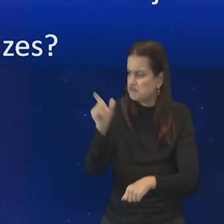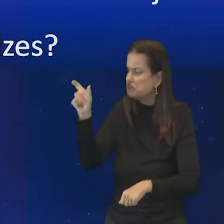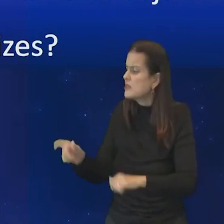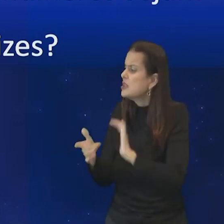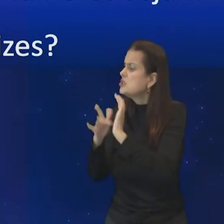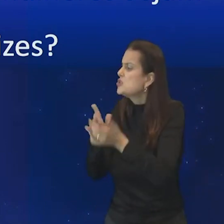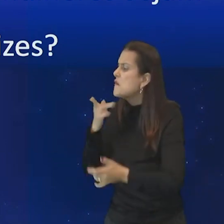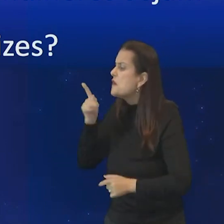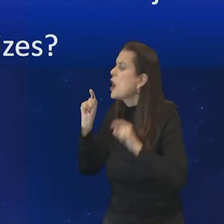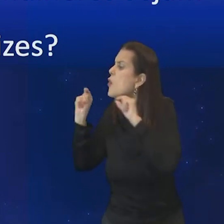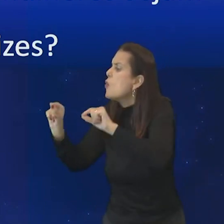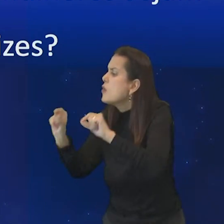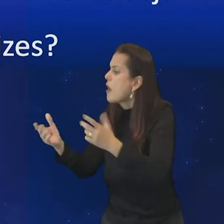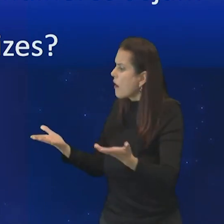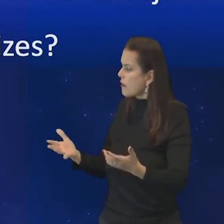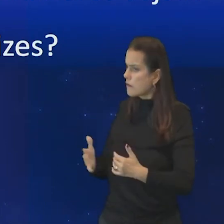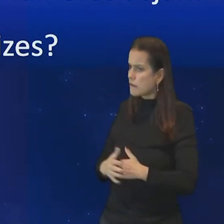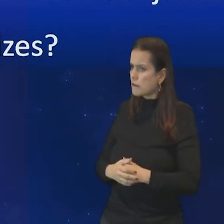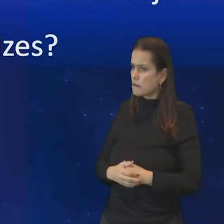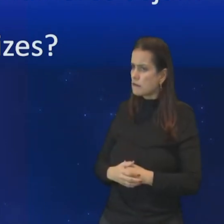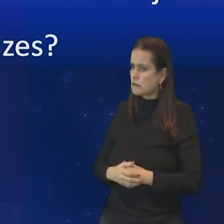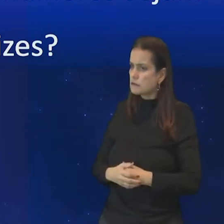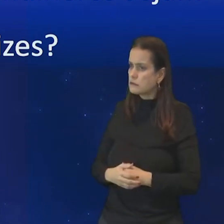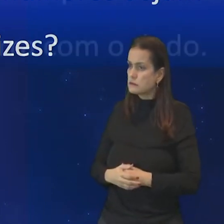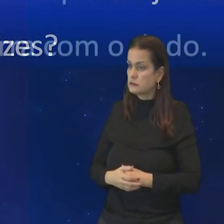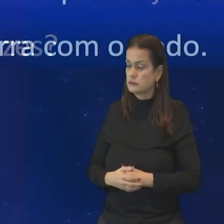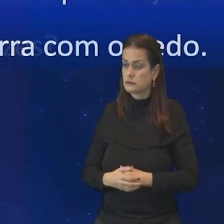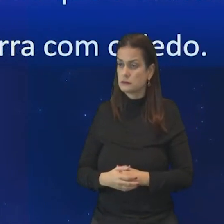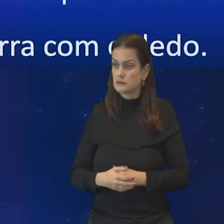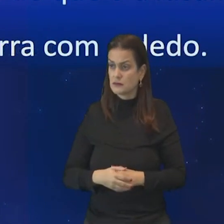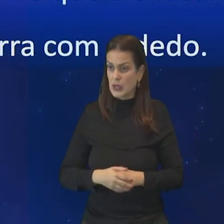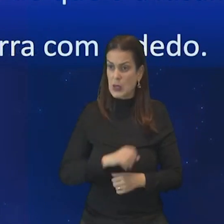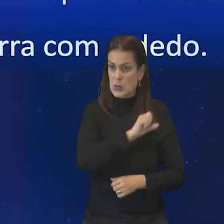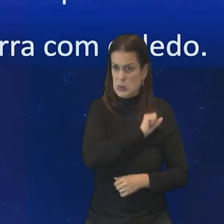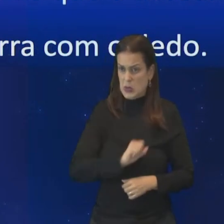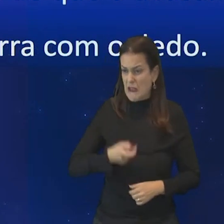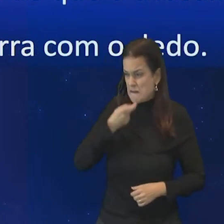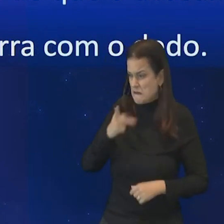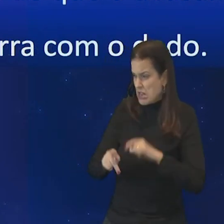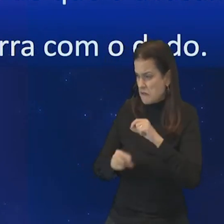tu dizes, mestre? E isto diziam eles,